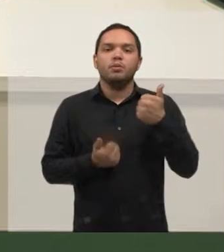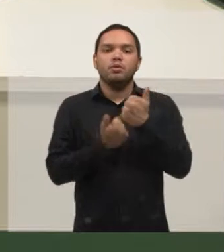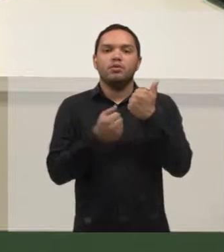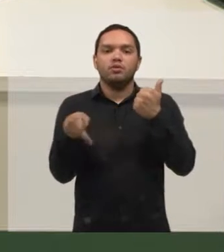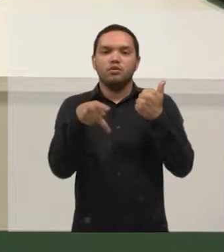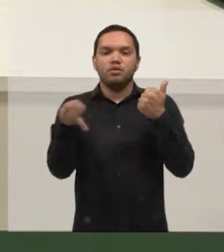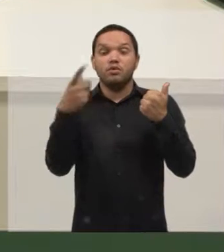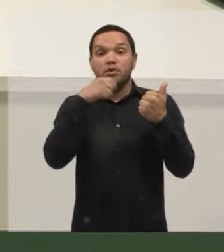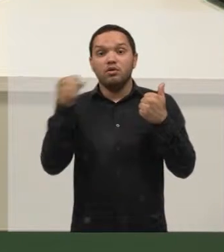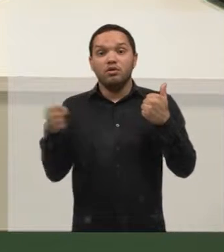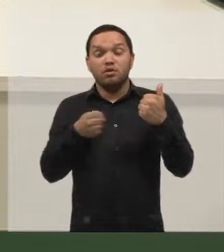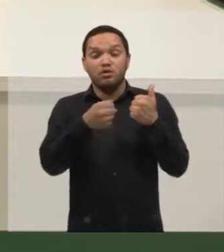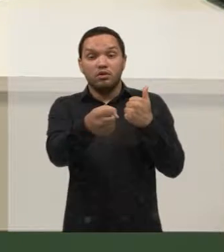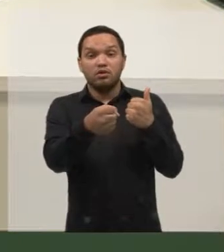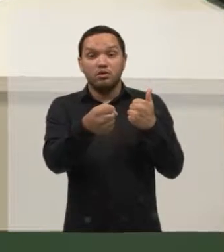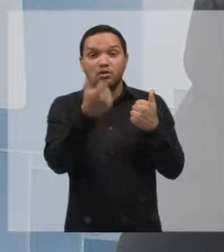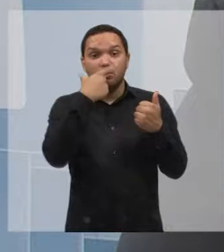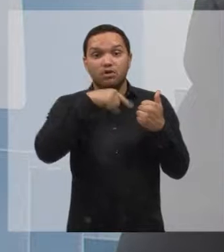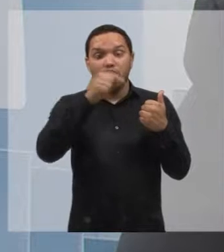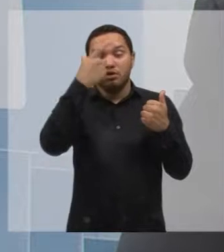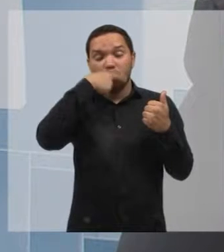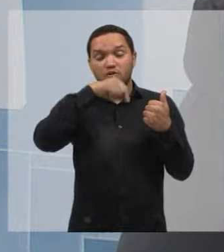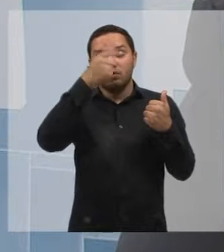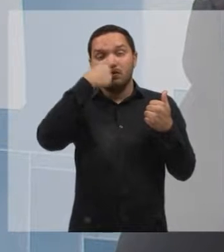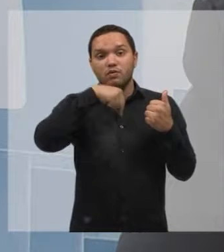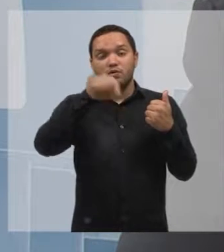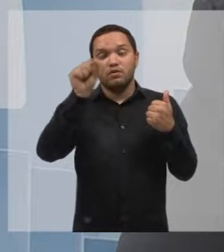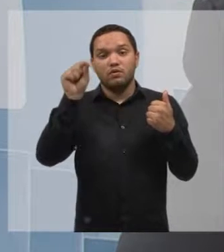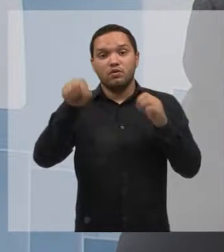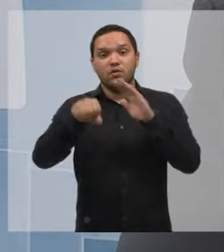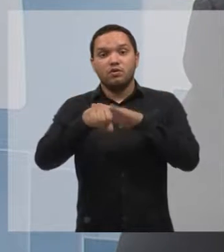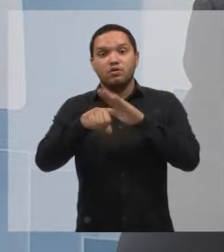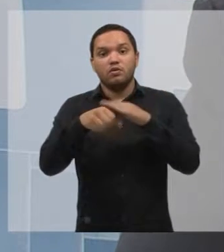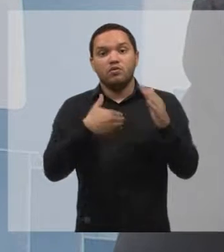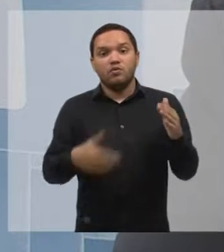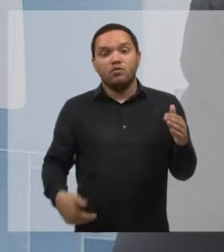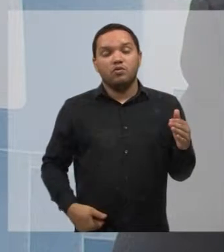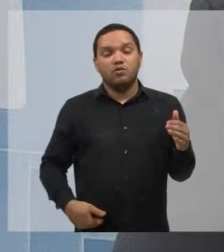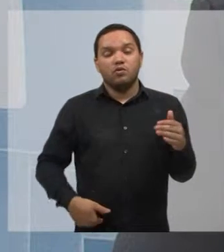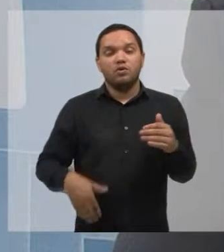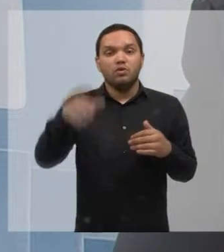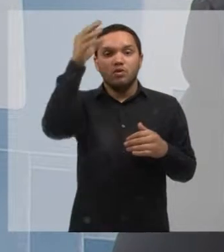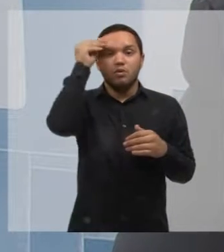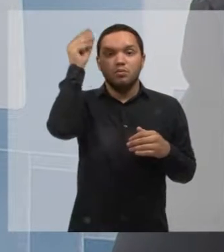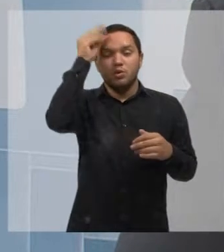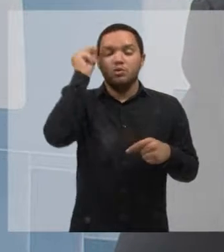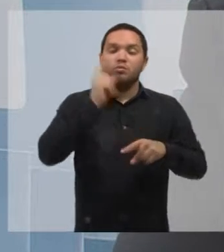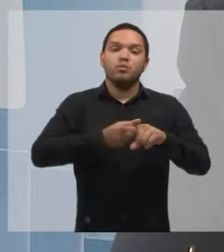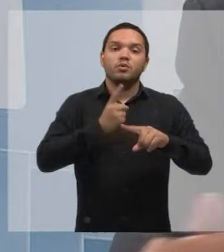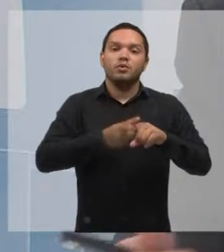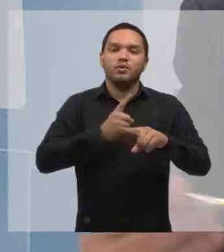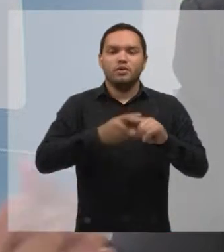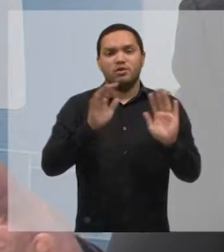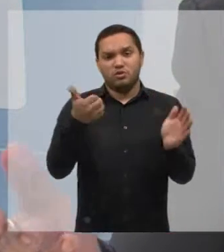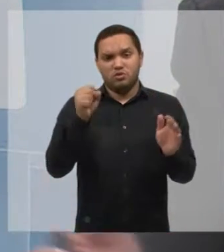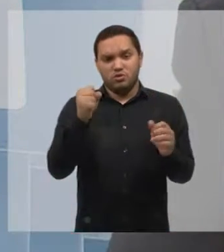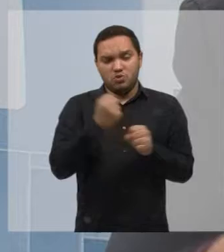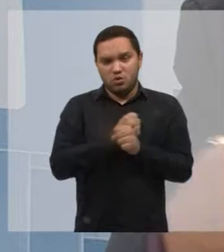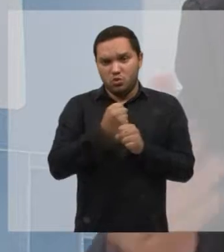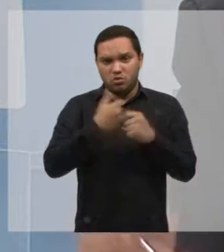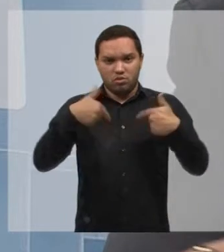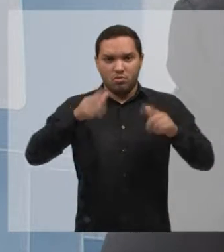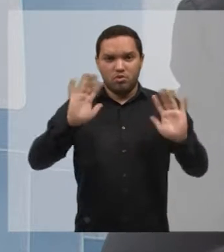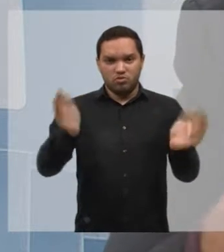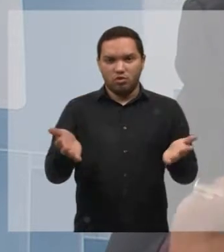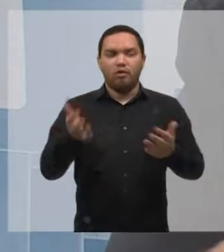vice-presidente é uma indicação direta do governador Camilo. Por quê? Porque, apesar de ter 18 anos de vida pública, ter